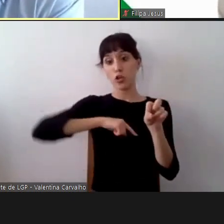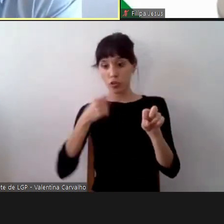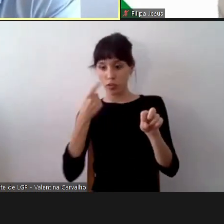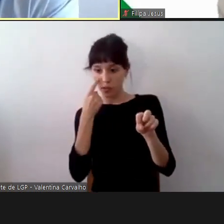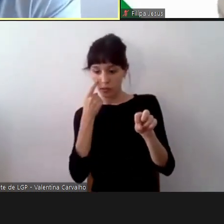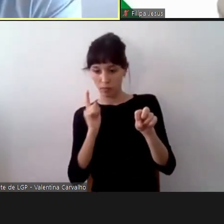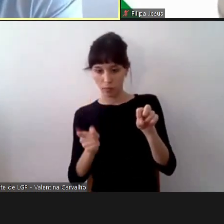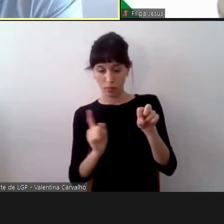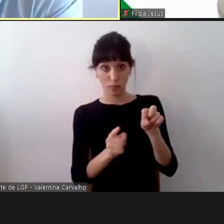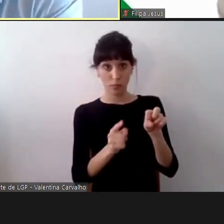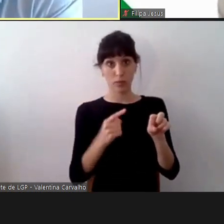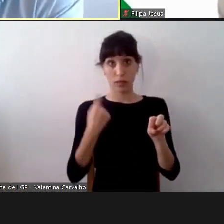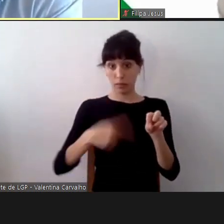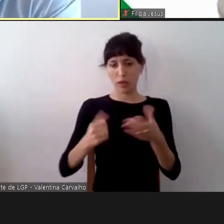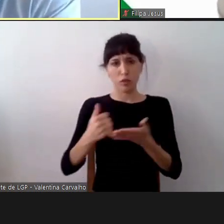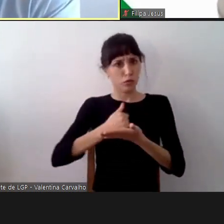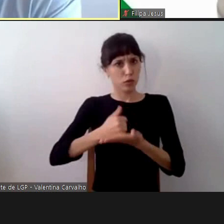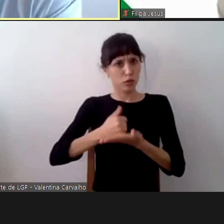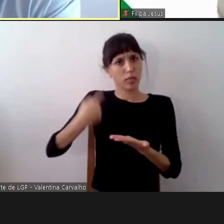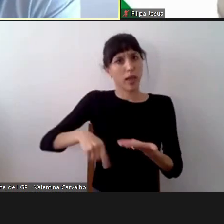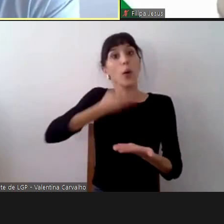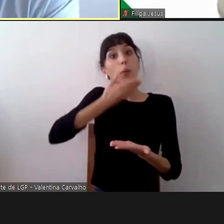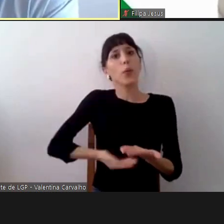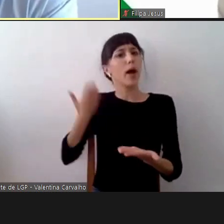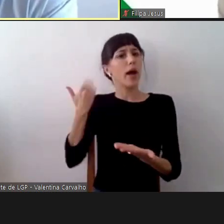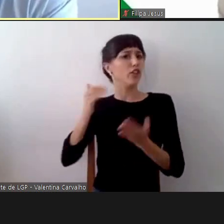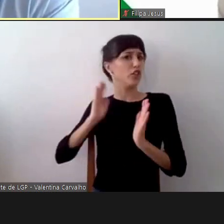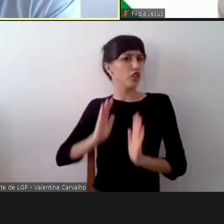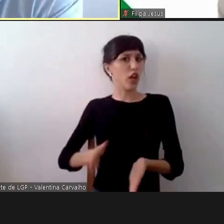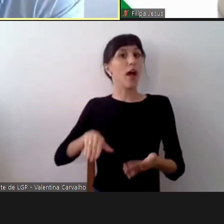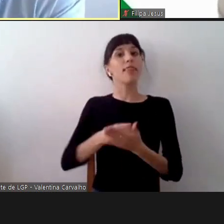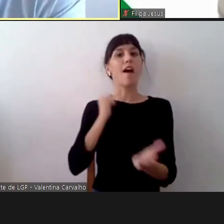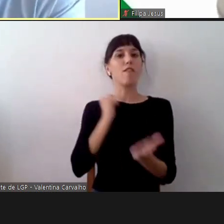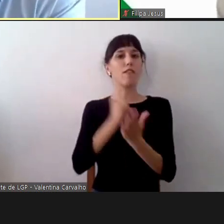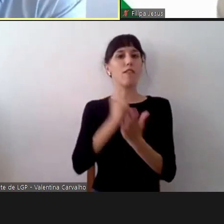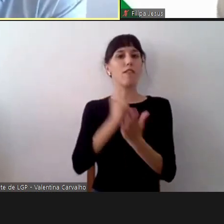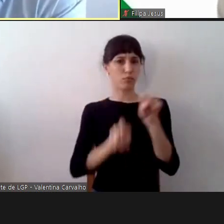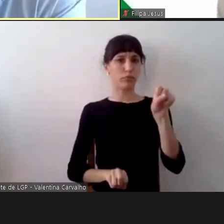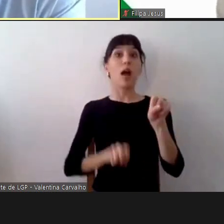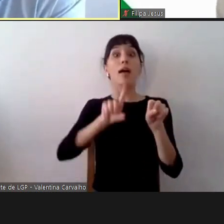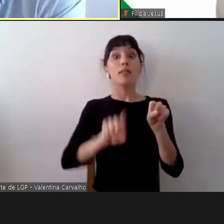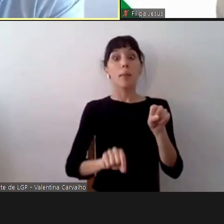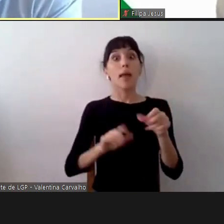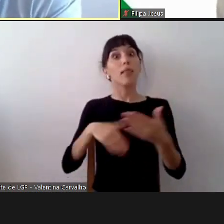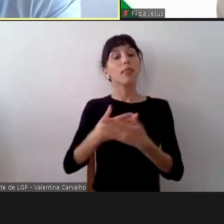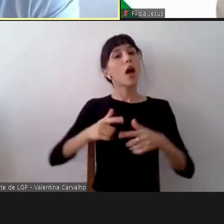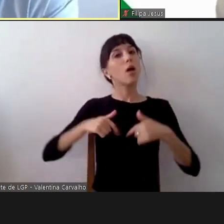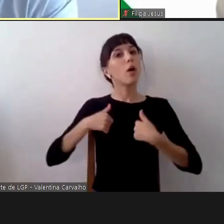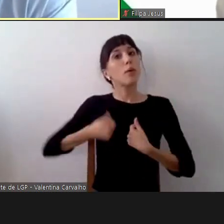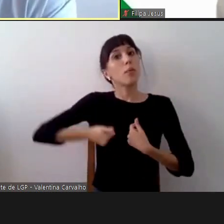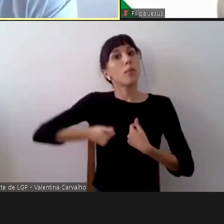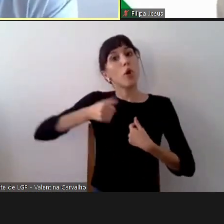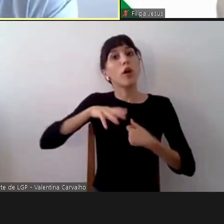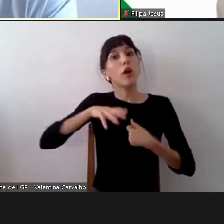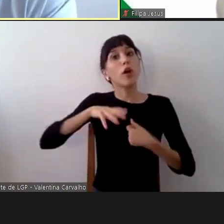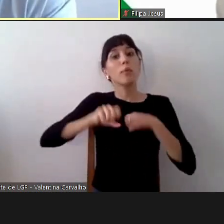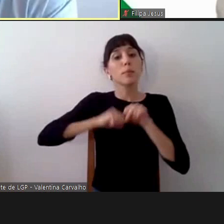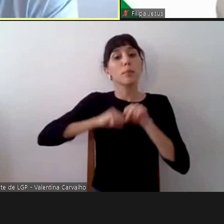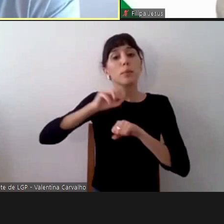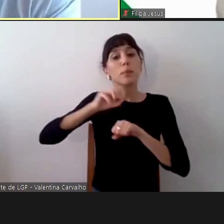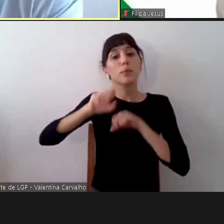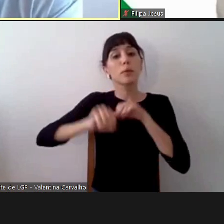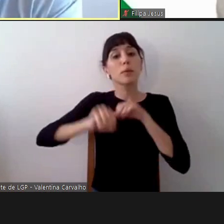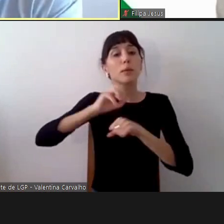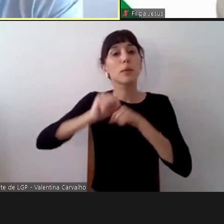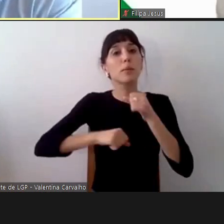no trabalhador um conjunto de competências que ele já adquiriu ao longo do seu percurso profissional e com isso também melhorar e apontar caminhos para que haja essa